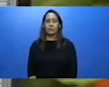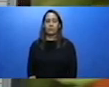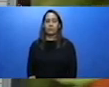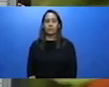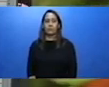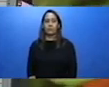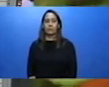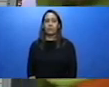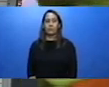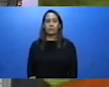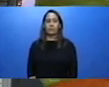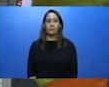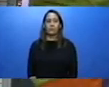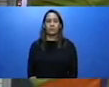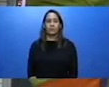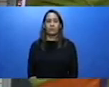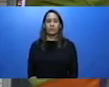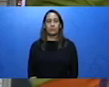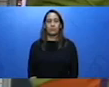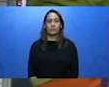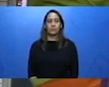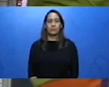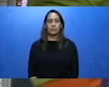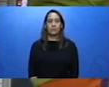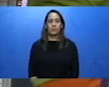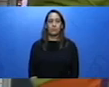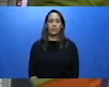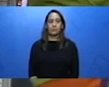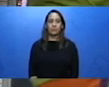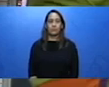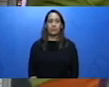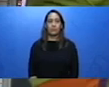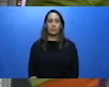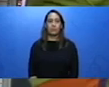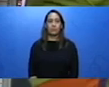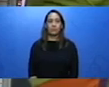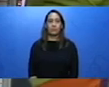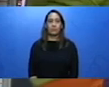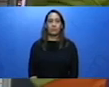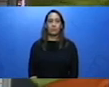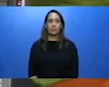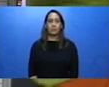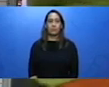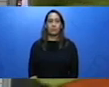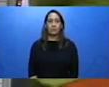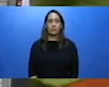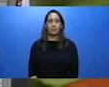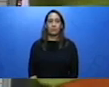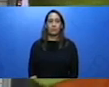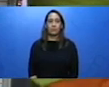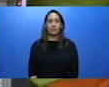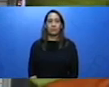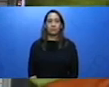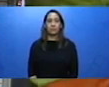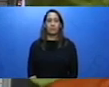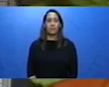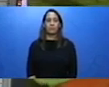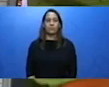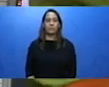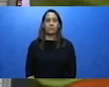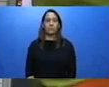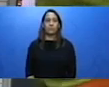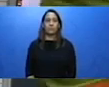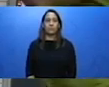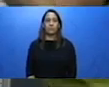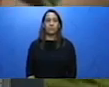minúscula, certo? Esse espaço aqui nós só vamos usar quando a letrinha tiver aquela perninha que a